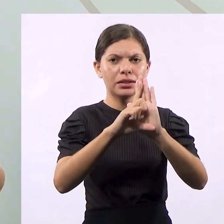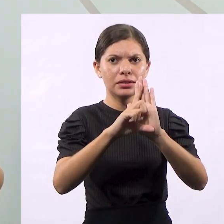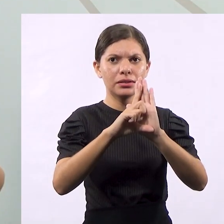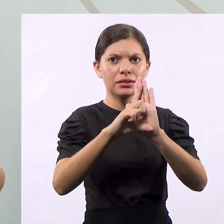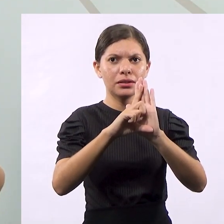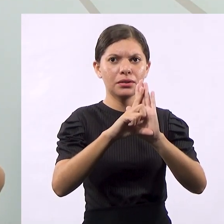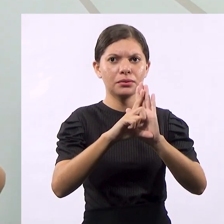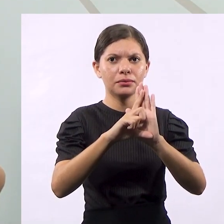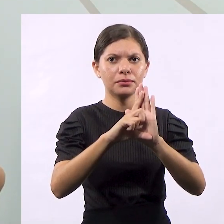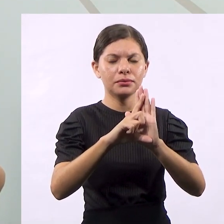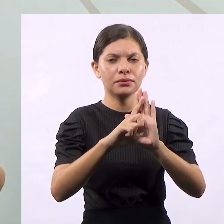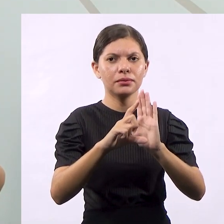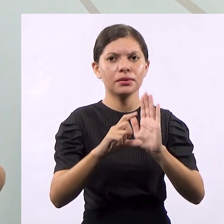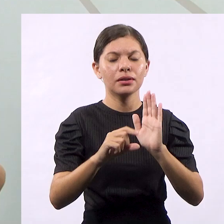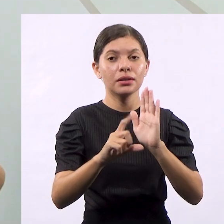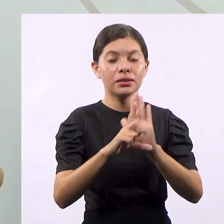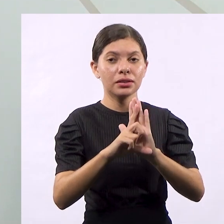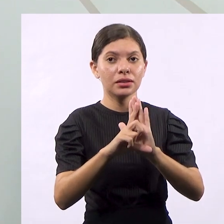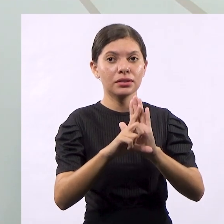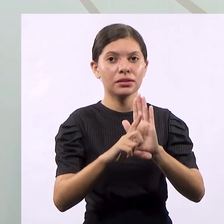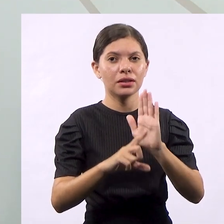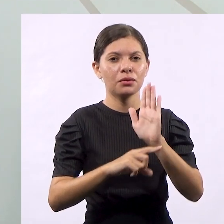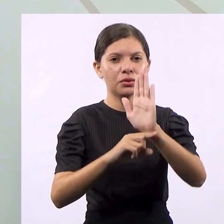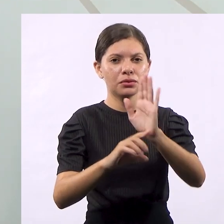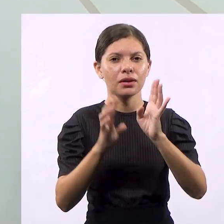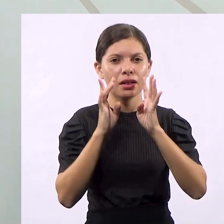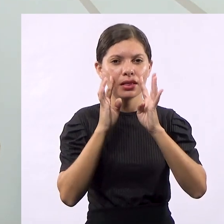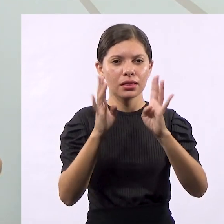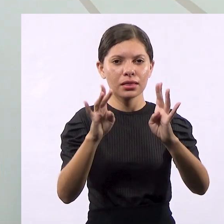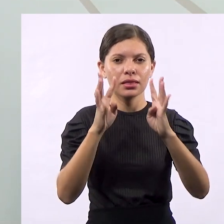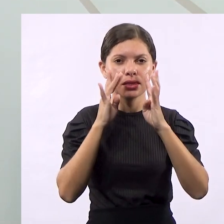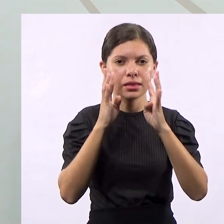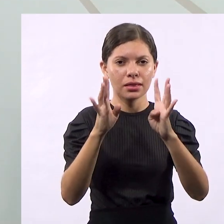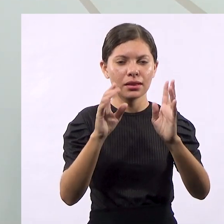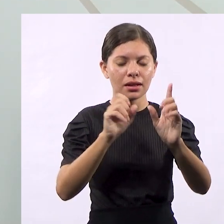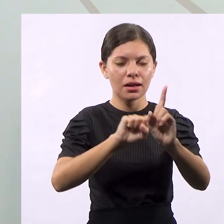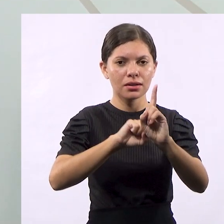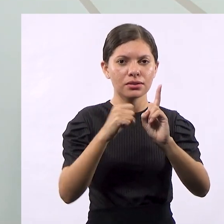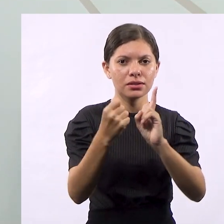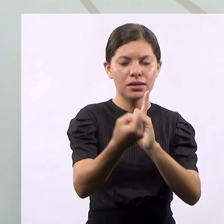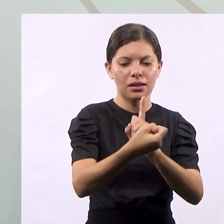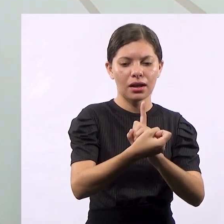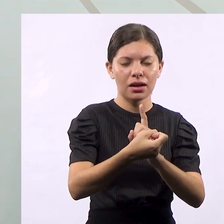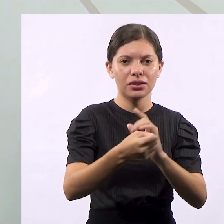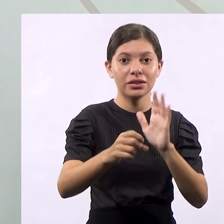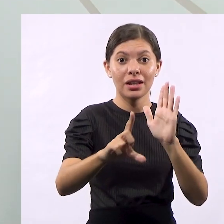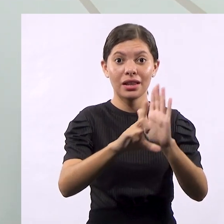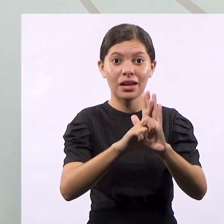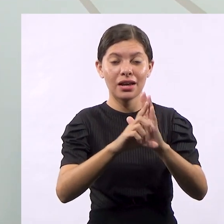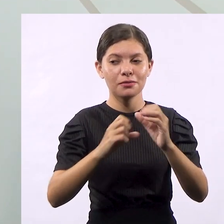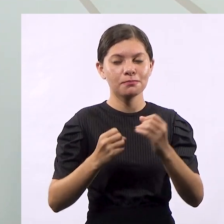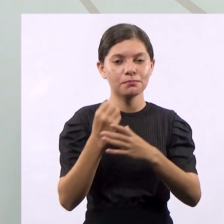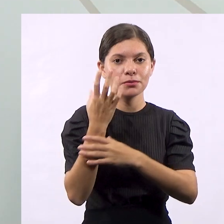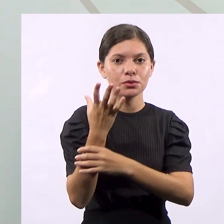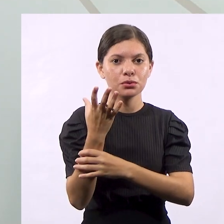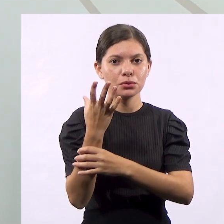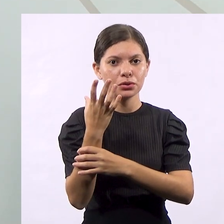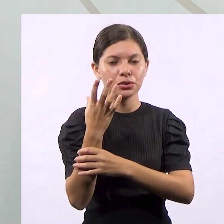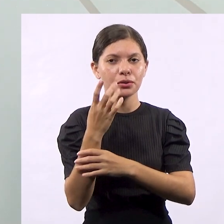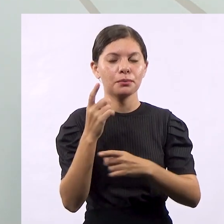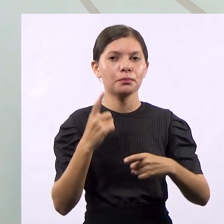legislação que a gente sabe que ela está atenta ao clamor da população, então a lei ela